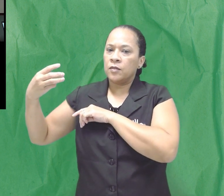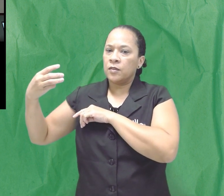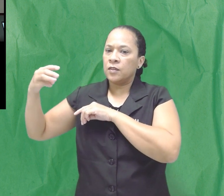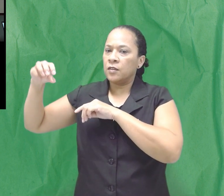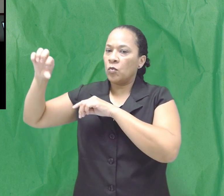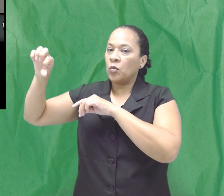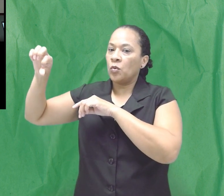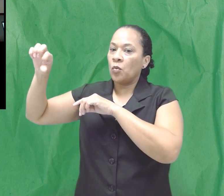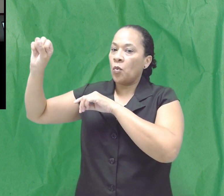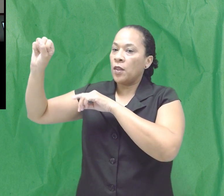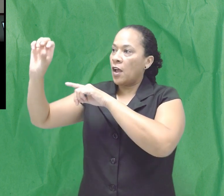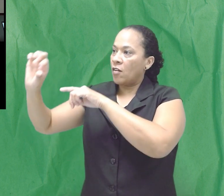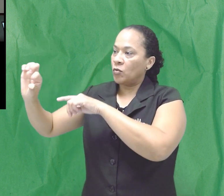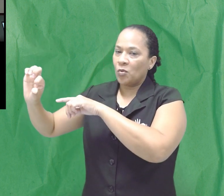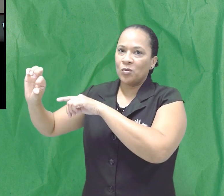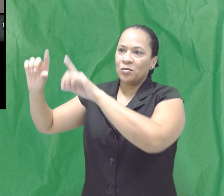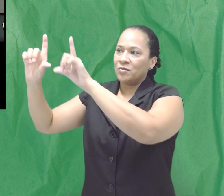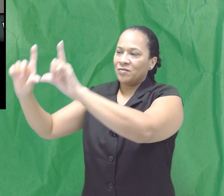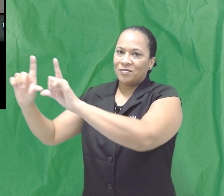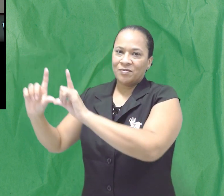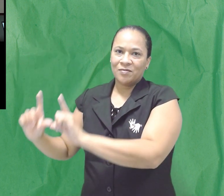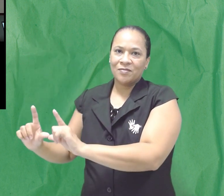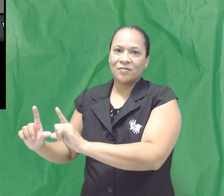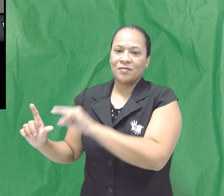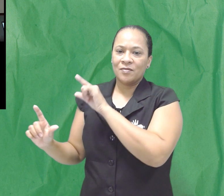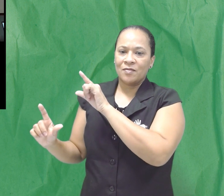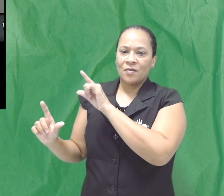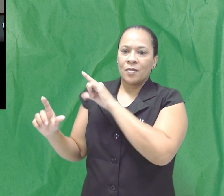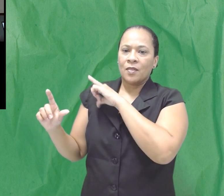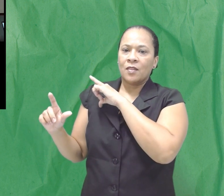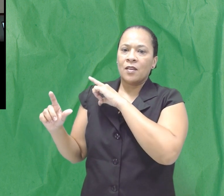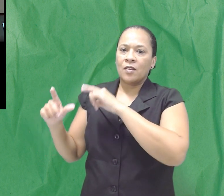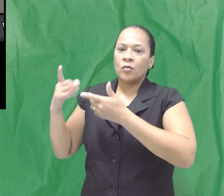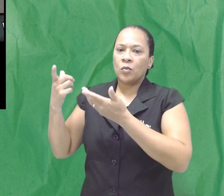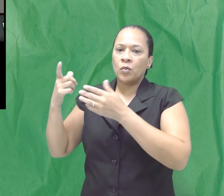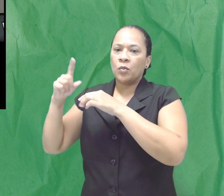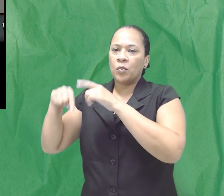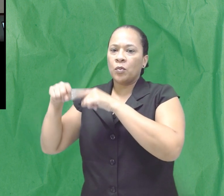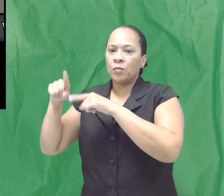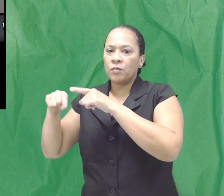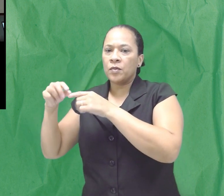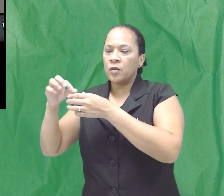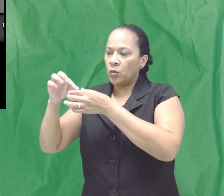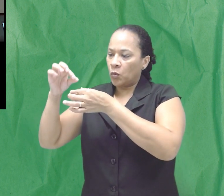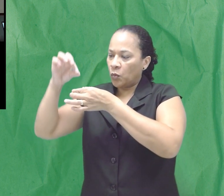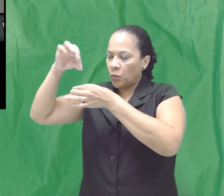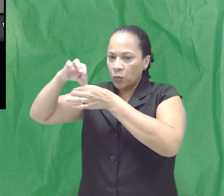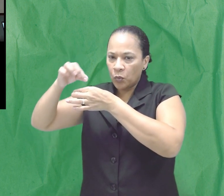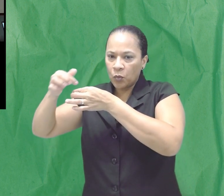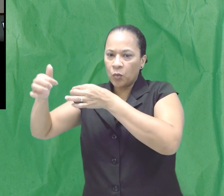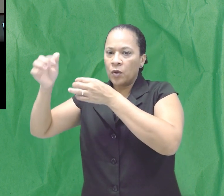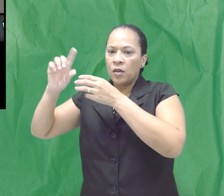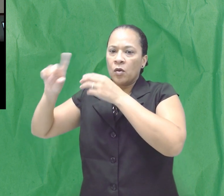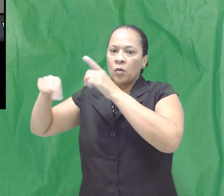químicas. Temos o suporte universal, né, que é uma haste de ferro ou de madeira, onde se